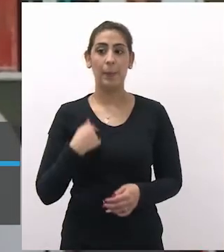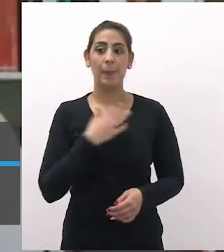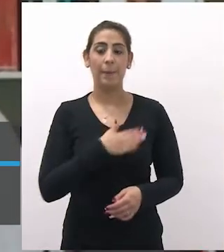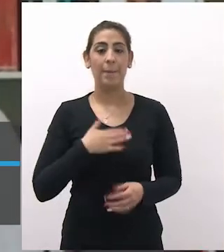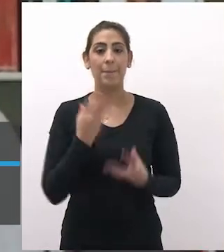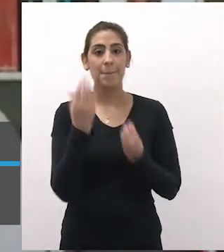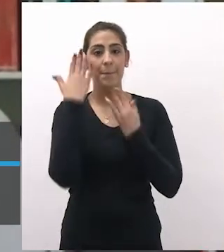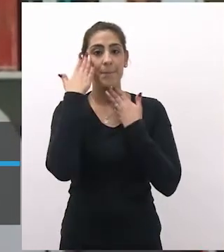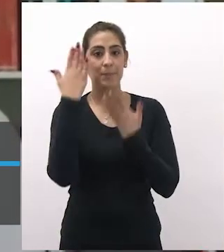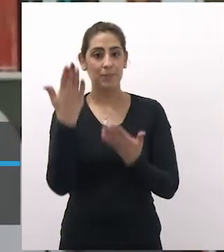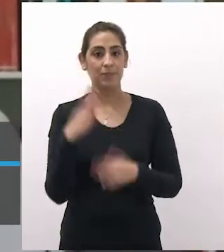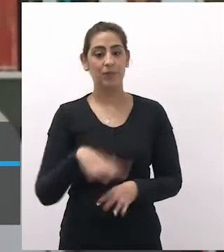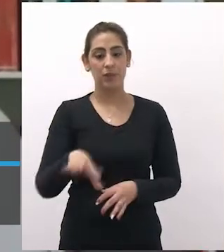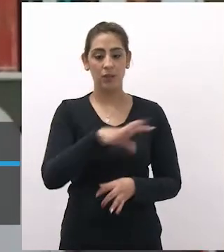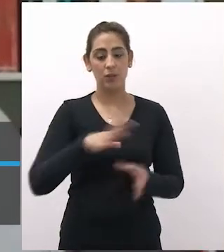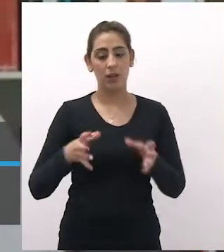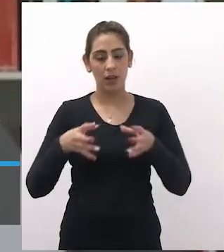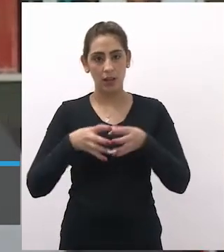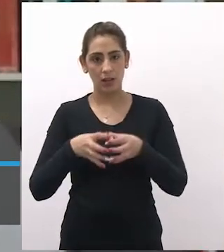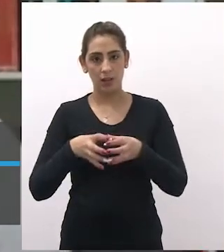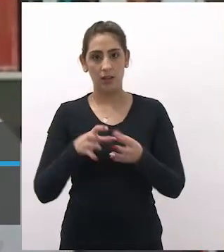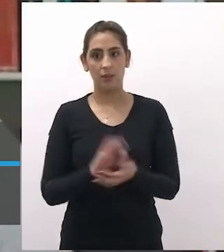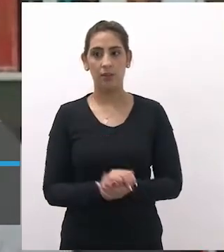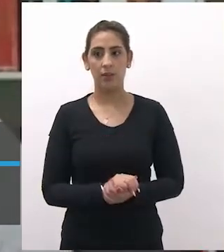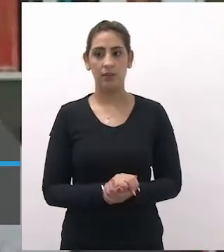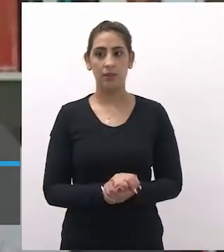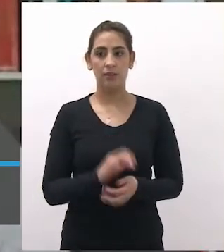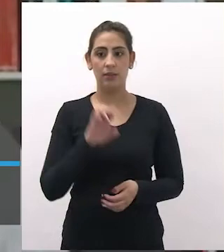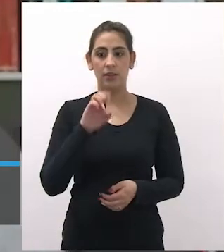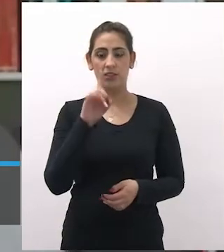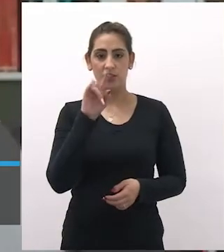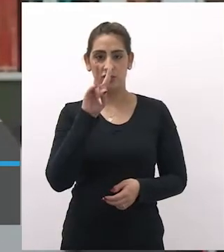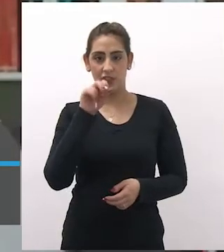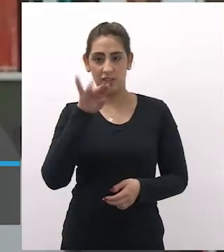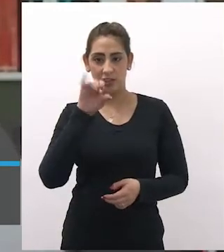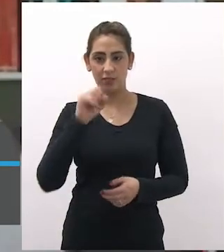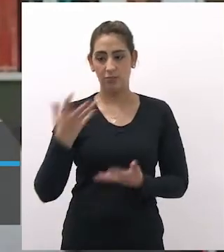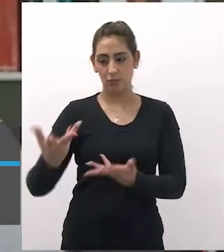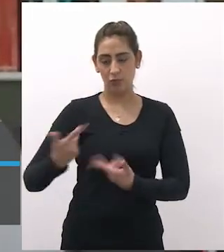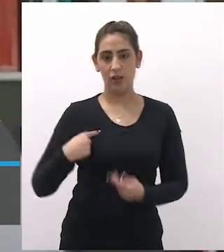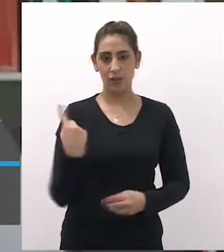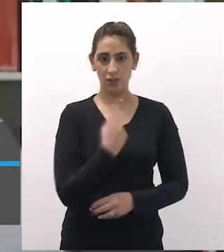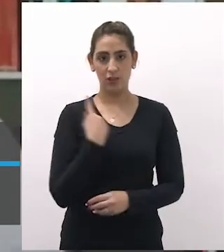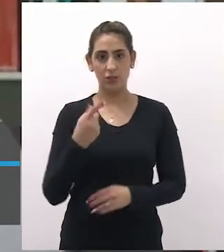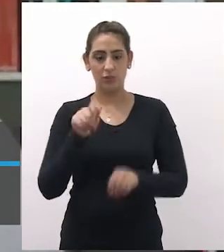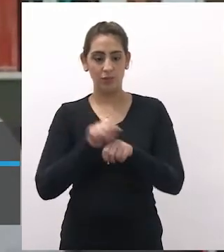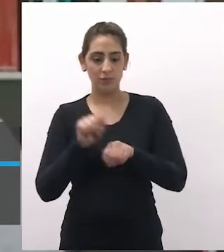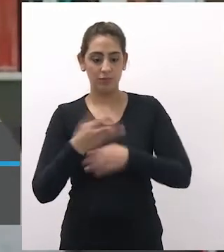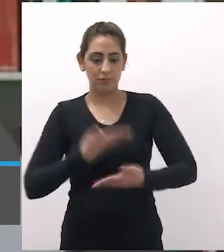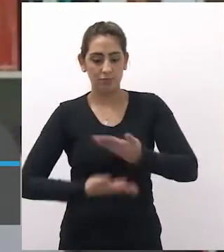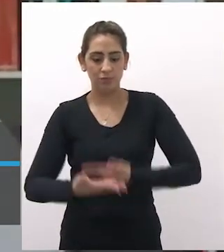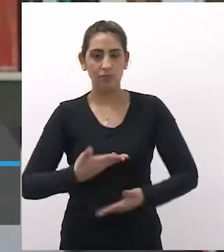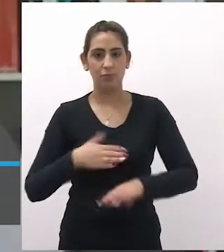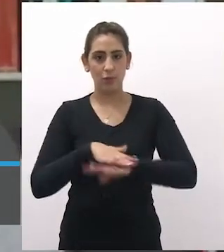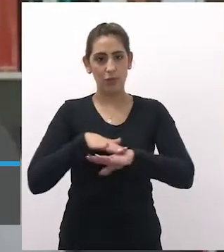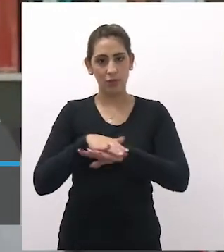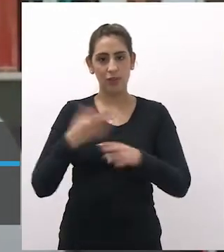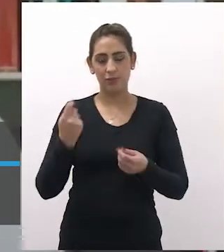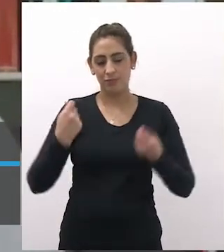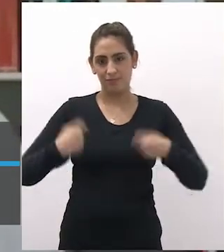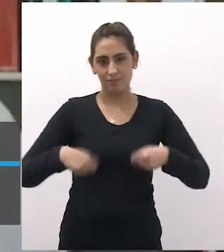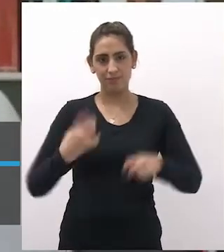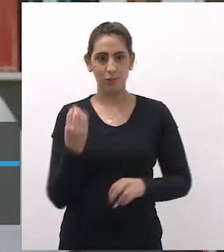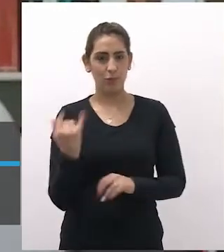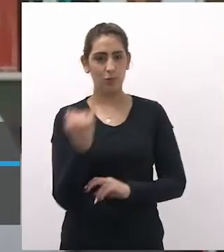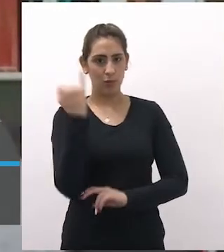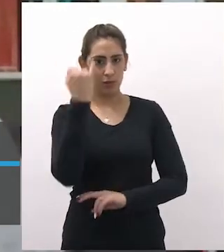de agradecer toda a equipe, a Edivane, por convidar a gente para fazer esse bate-papo tão importante, tão necessário. Então, mais